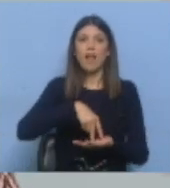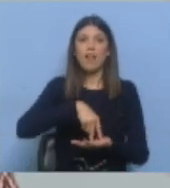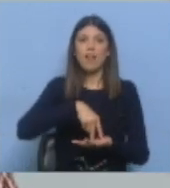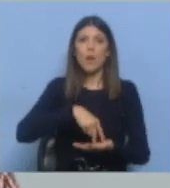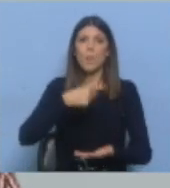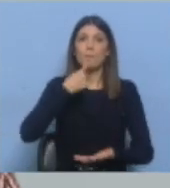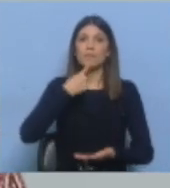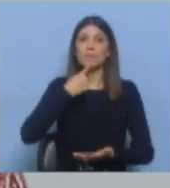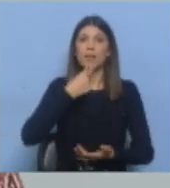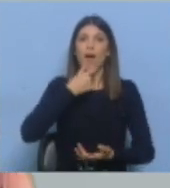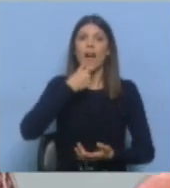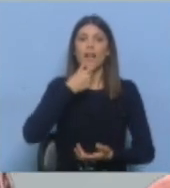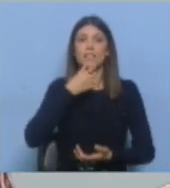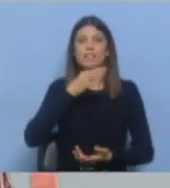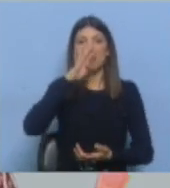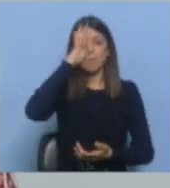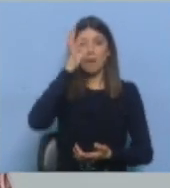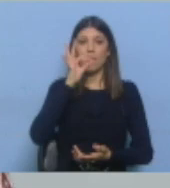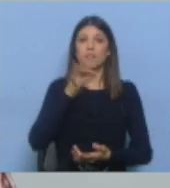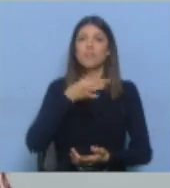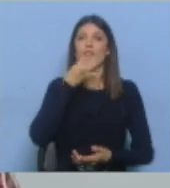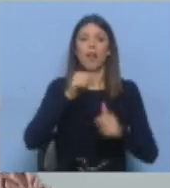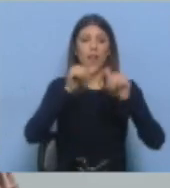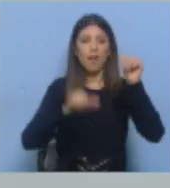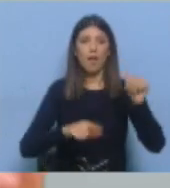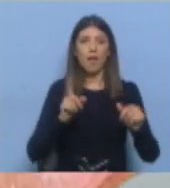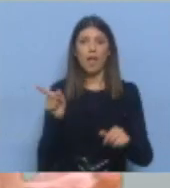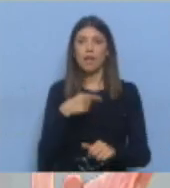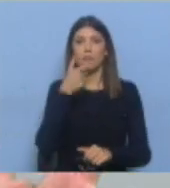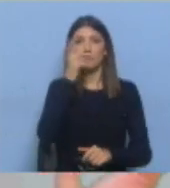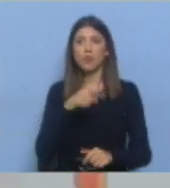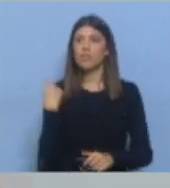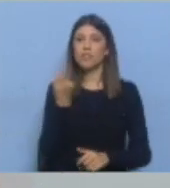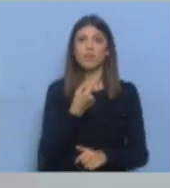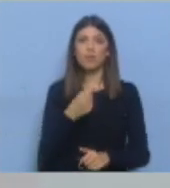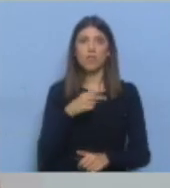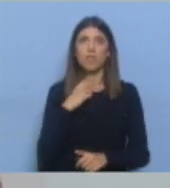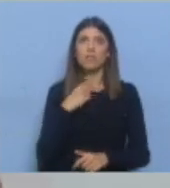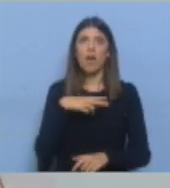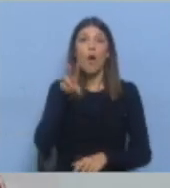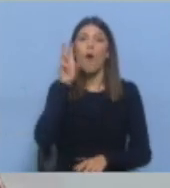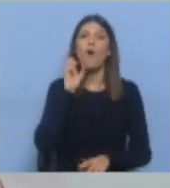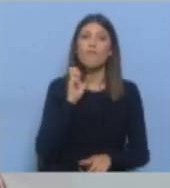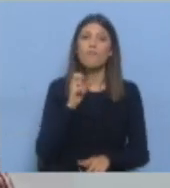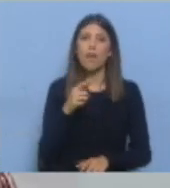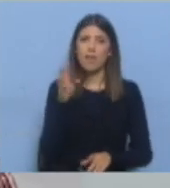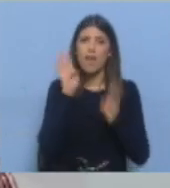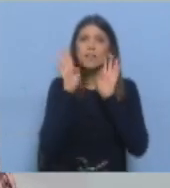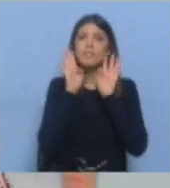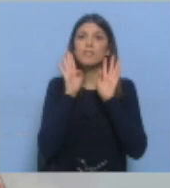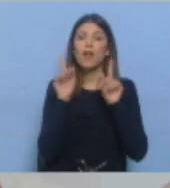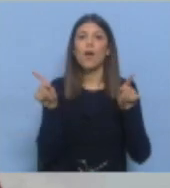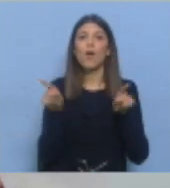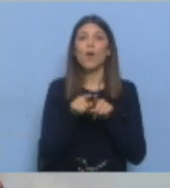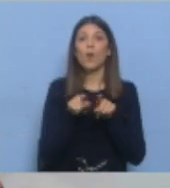Papa Francisco fala. E isso é bom, não é? Isso é bom porque no coração deles está exatamente toda esta franja de pessoas que